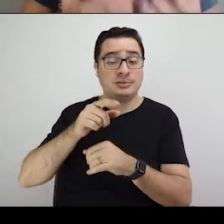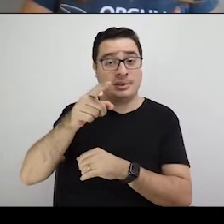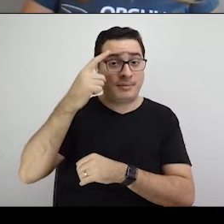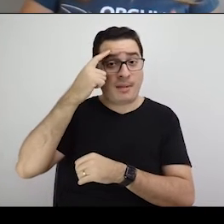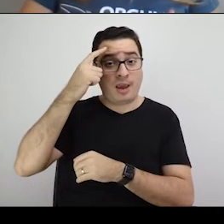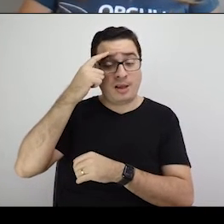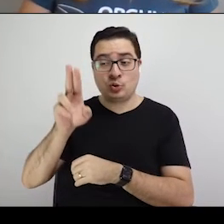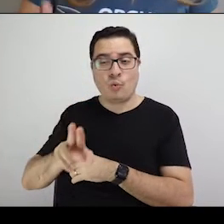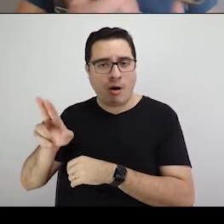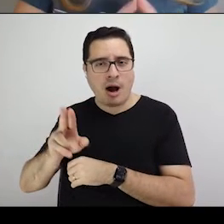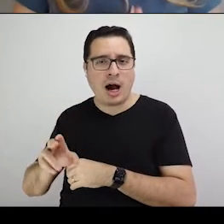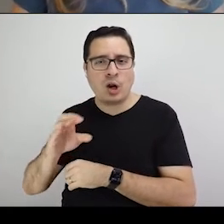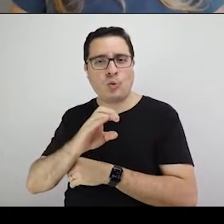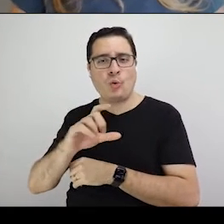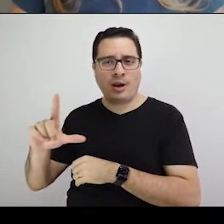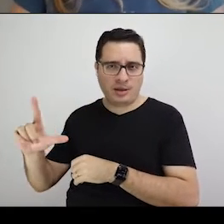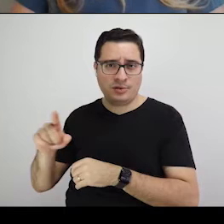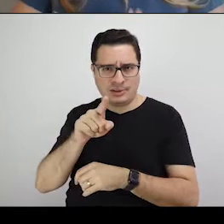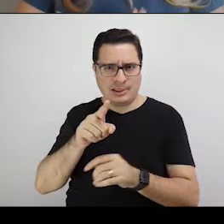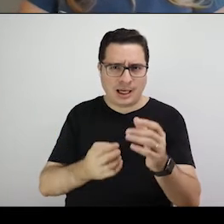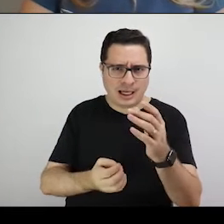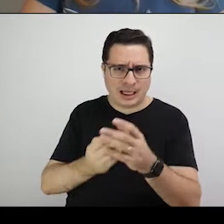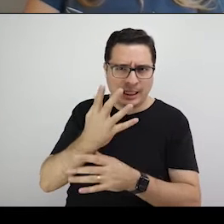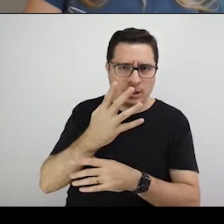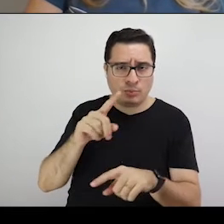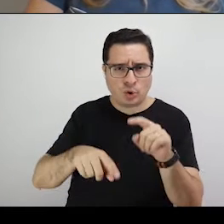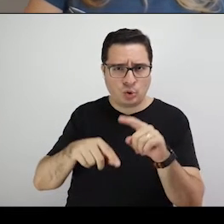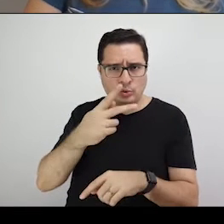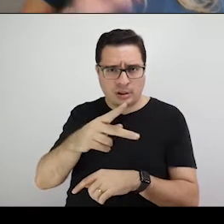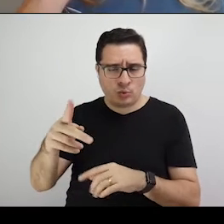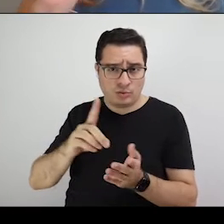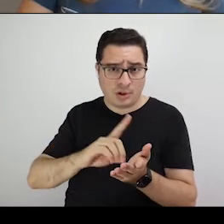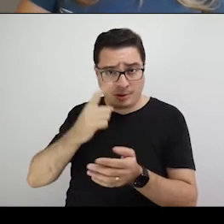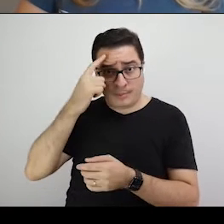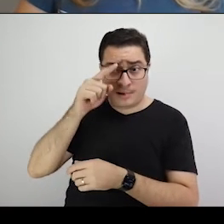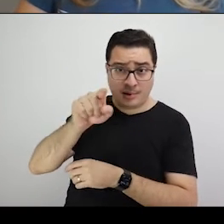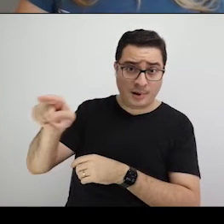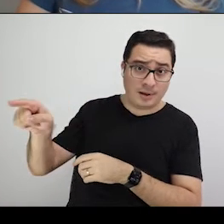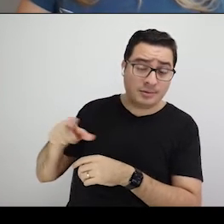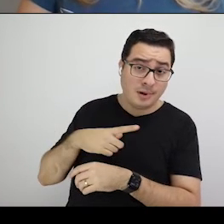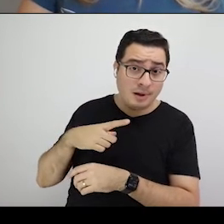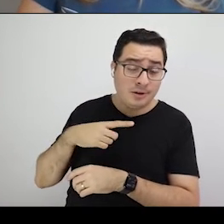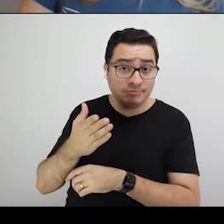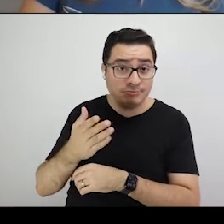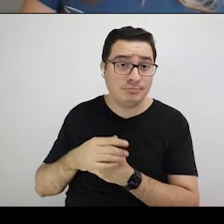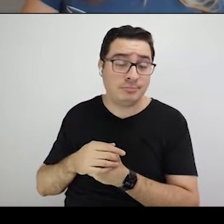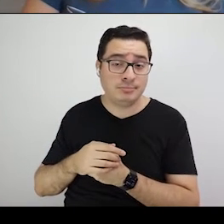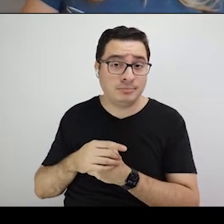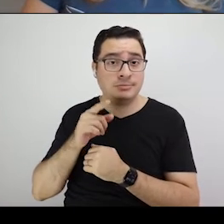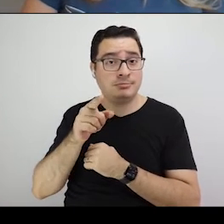Nesse cliente, quando está criando seus produtos digitais, para vocês